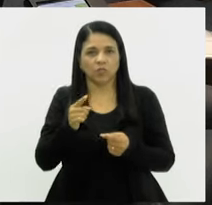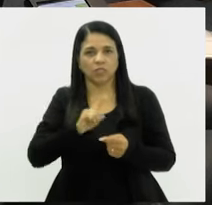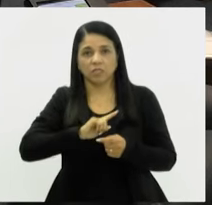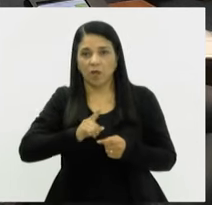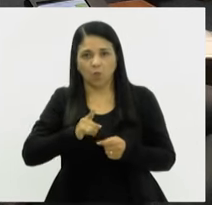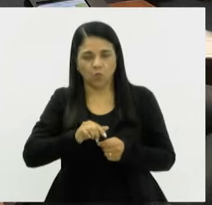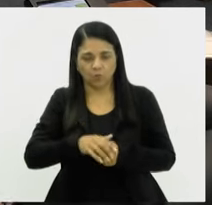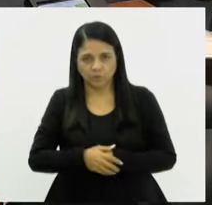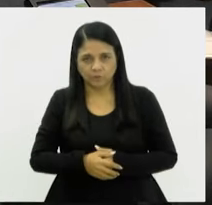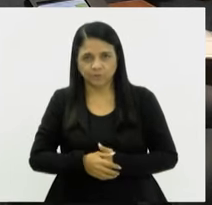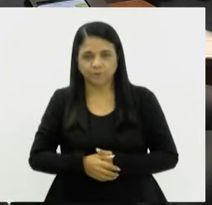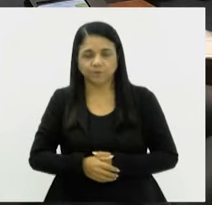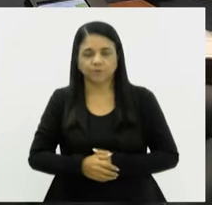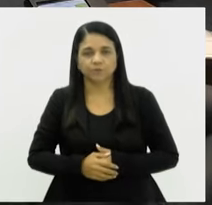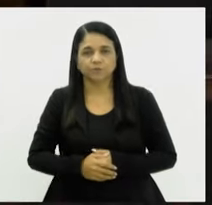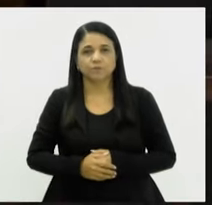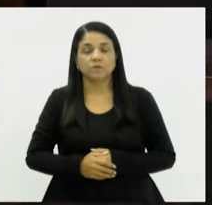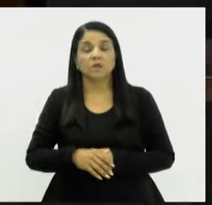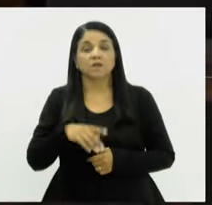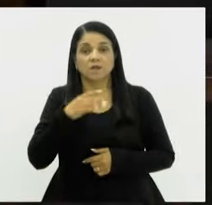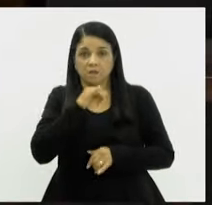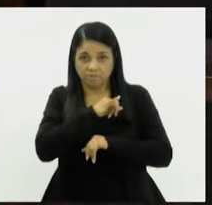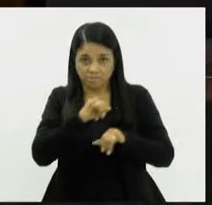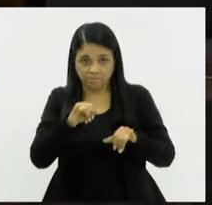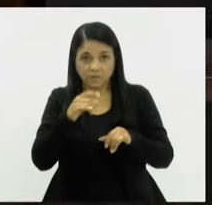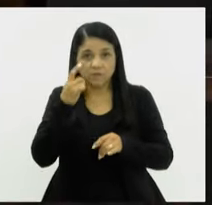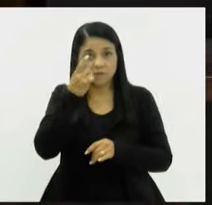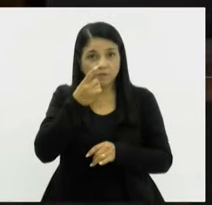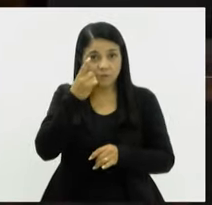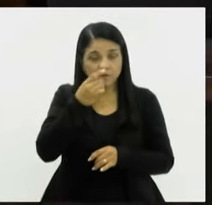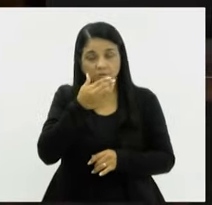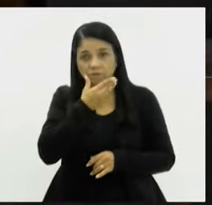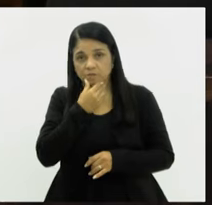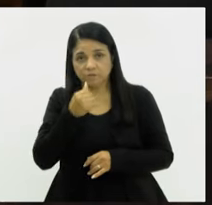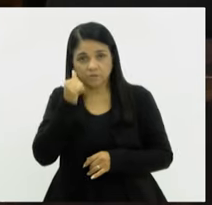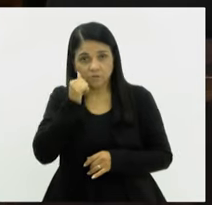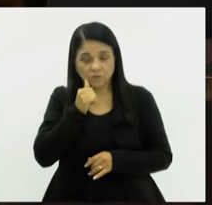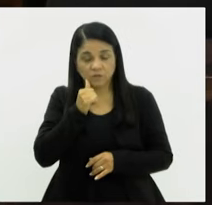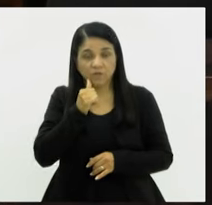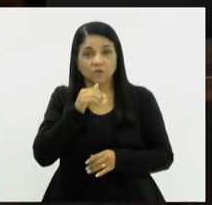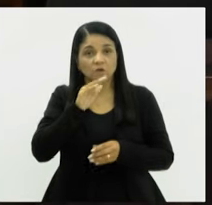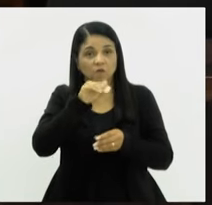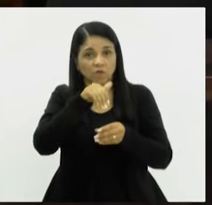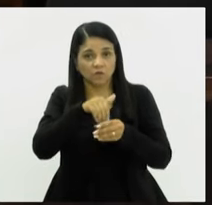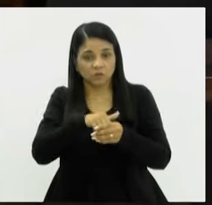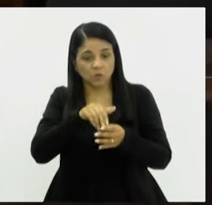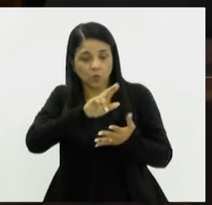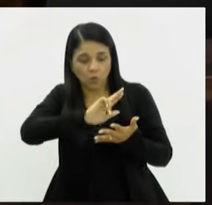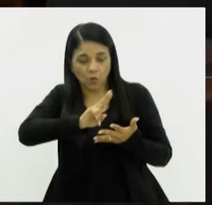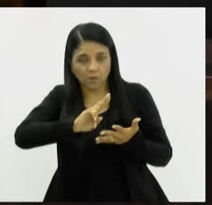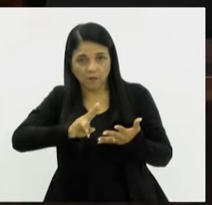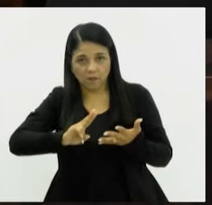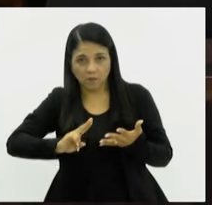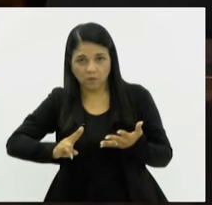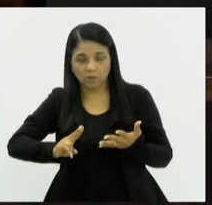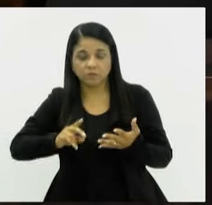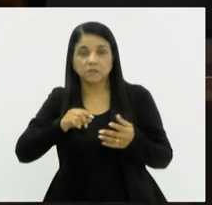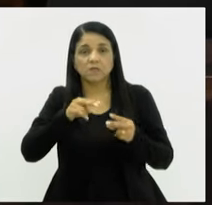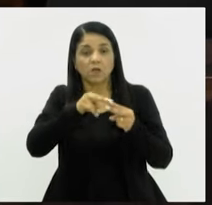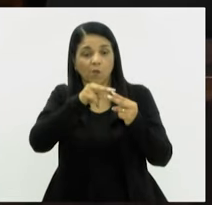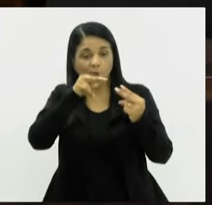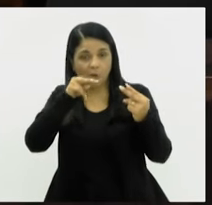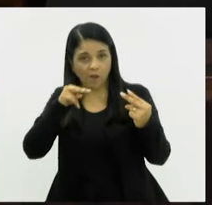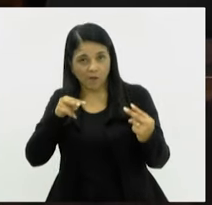Lembrar os deputados e as deputadas que estamos em votação nominal. Por favor, aqueles que estão online,